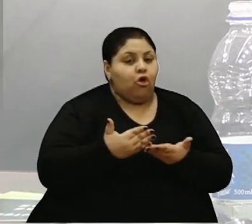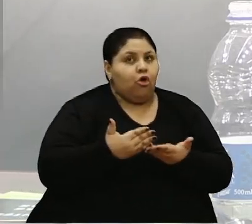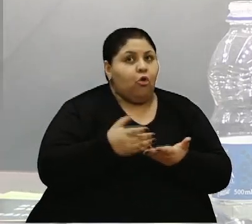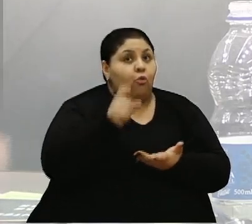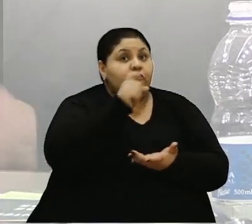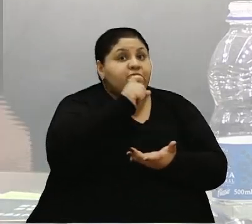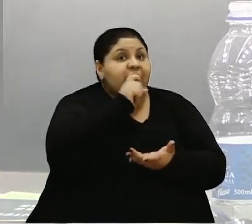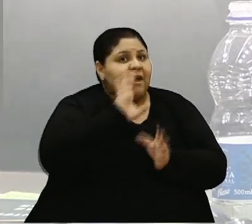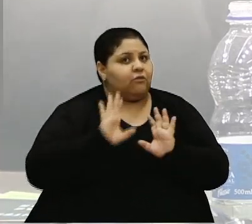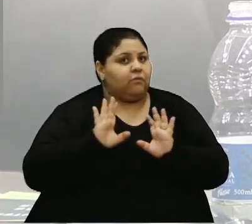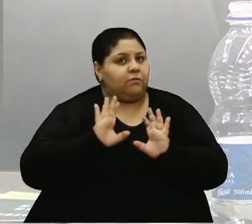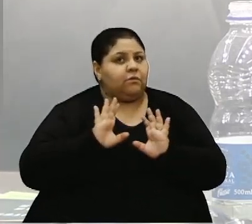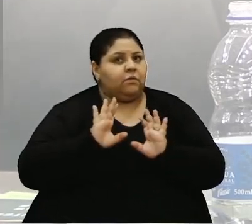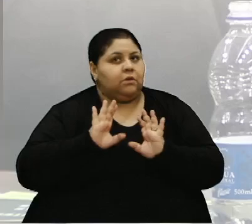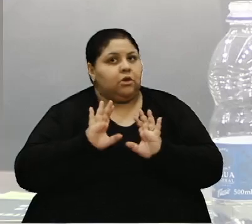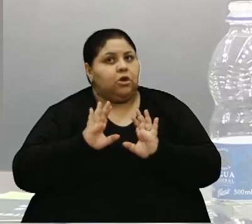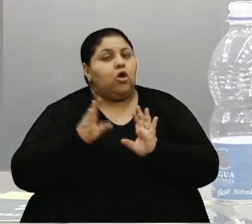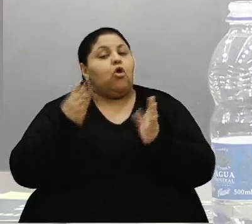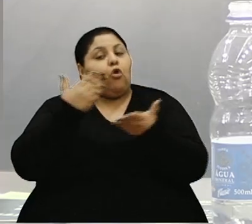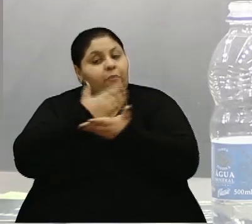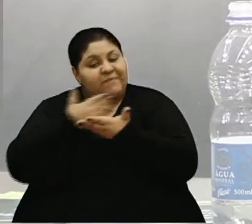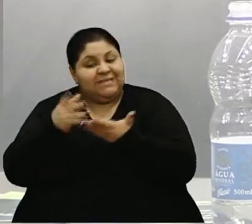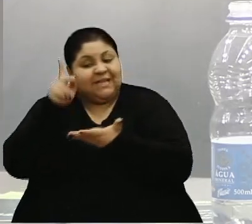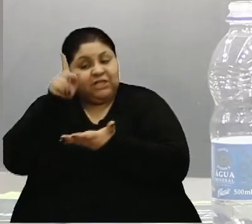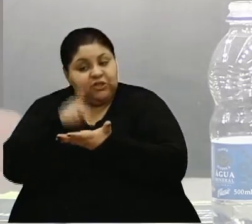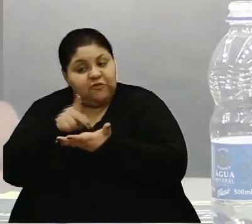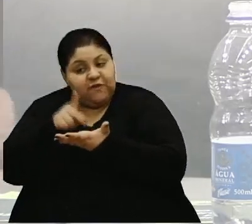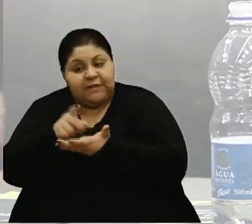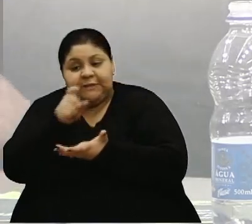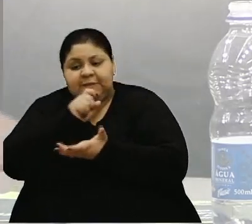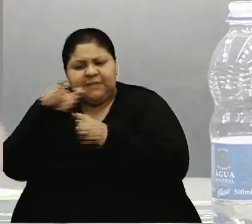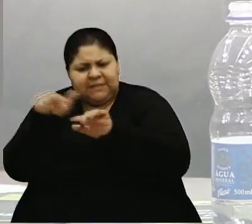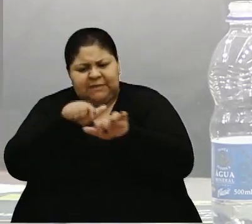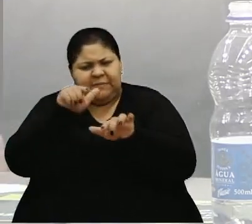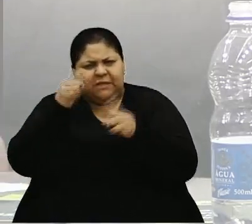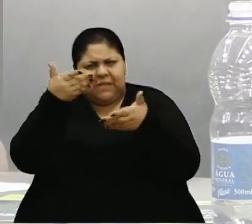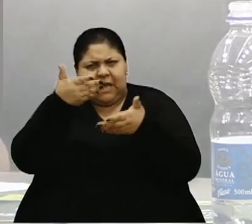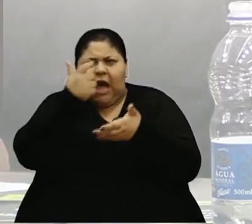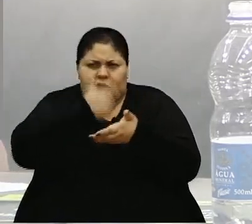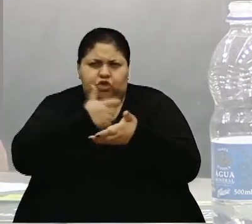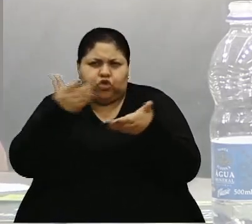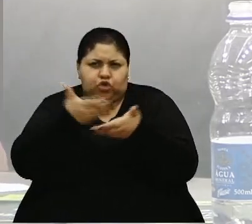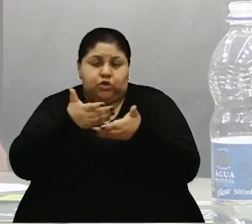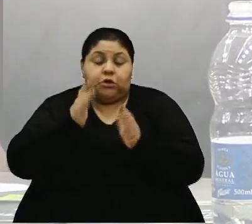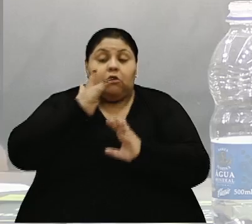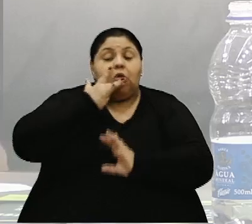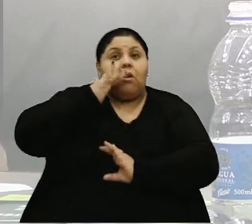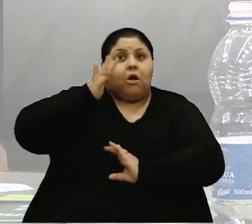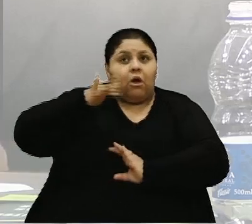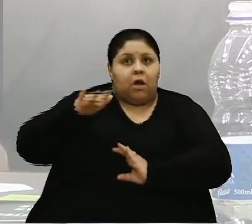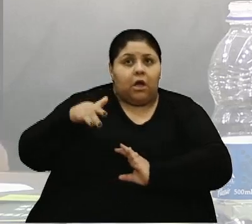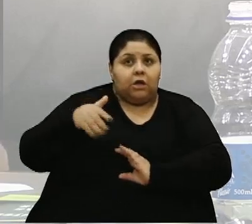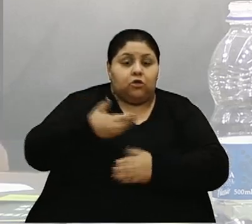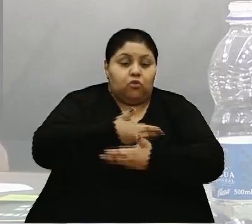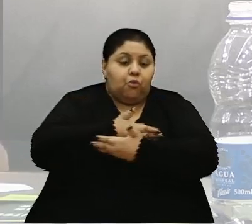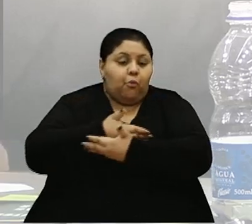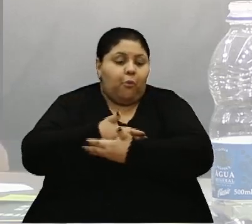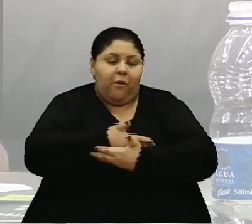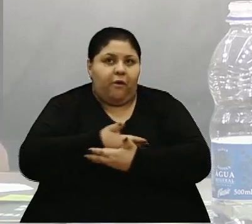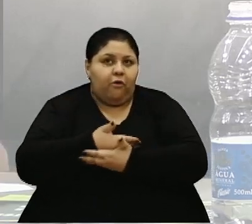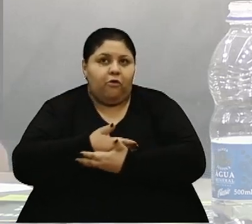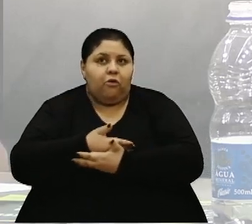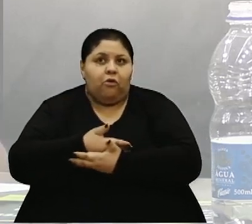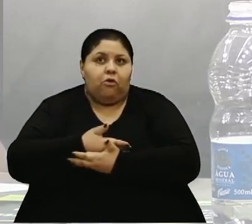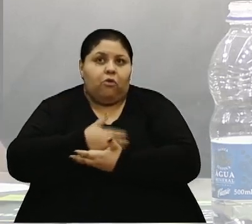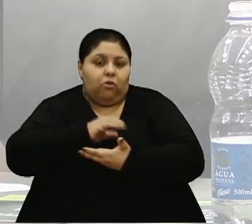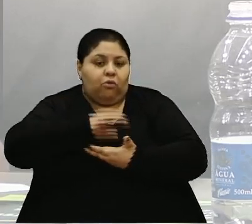inverno ainda. A hora que começar a esfriar, essa semana já promete, semana que vem também. As crianças, os bebês e os